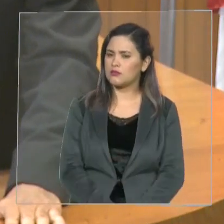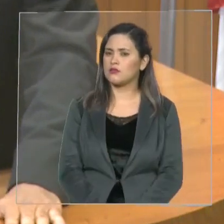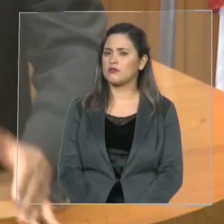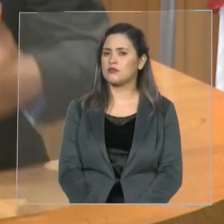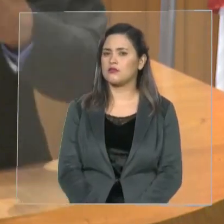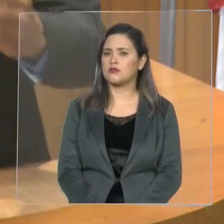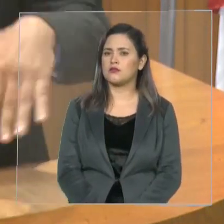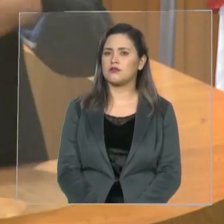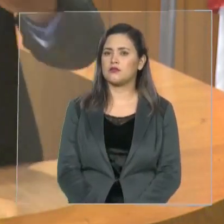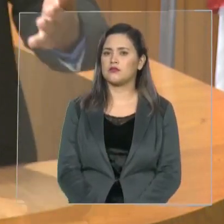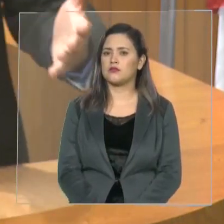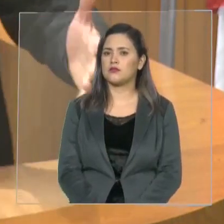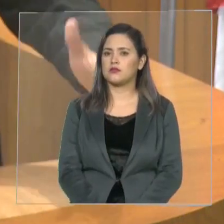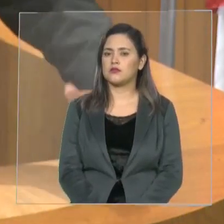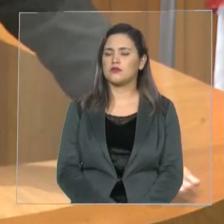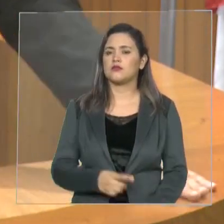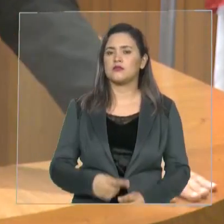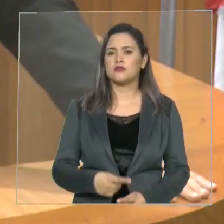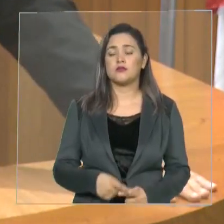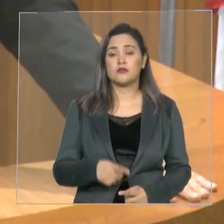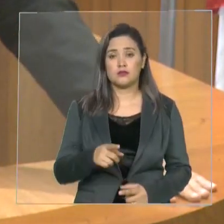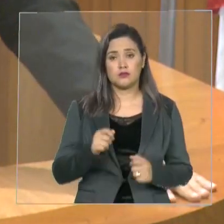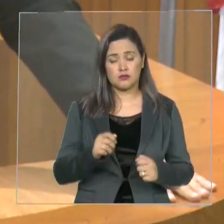para que ele pudesse também rebater.